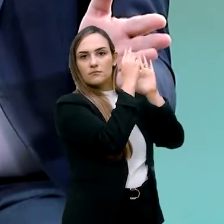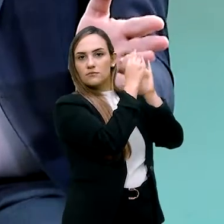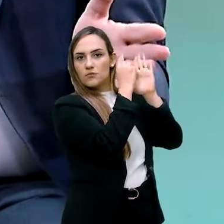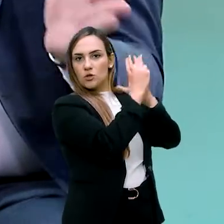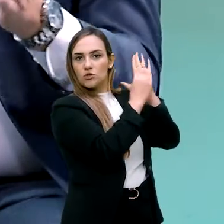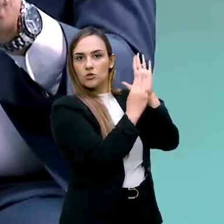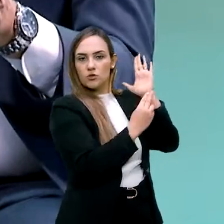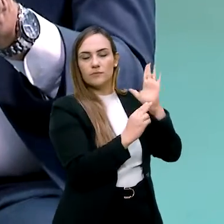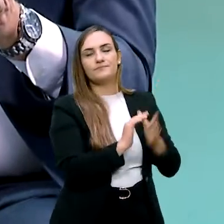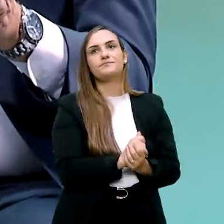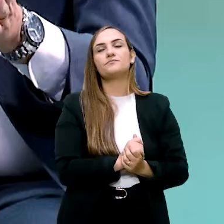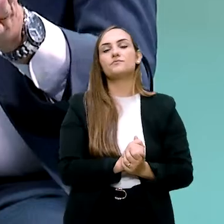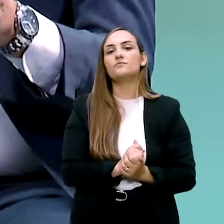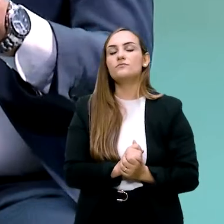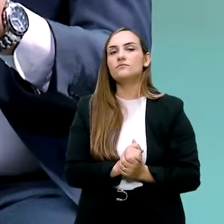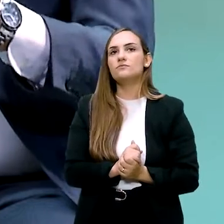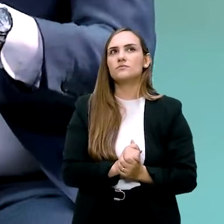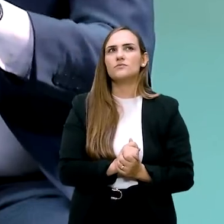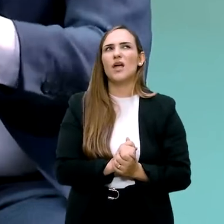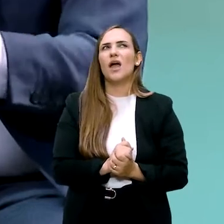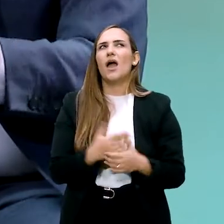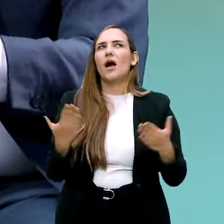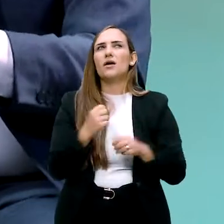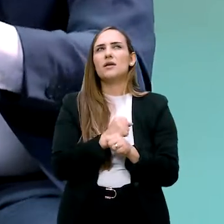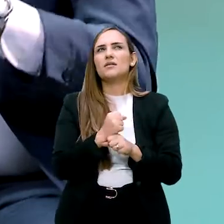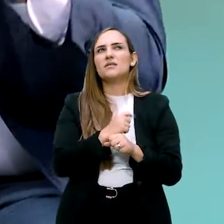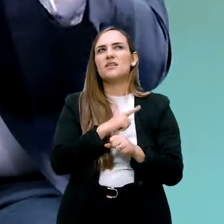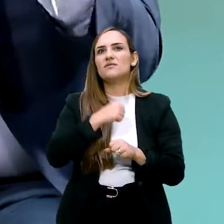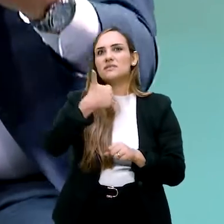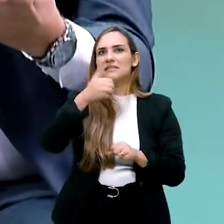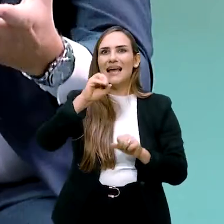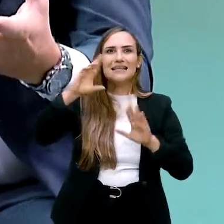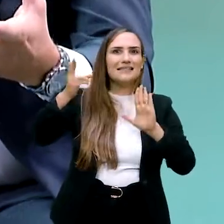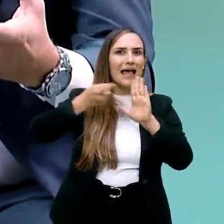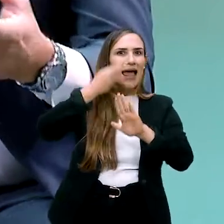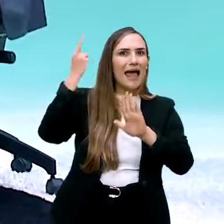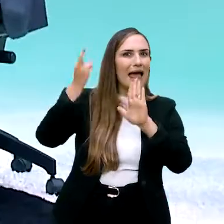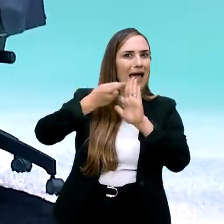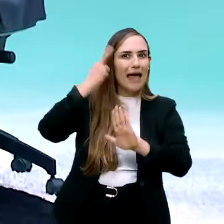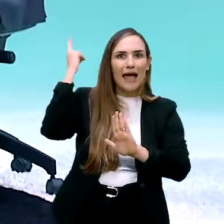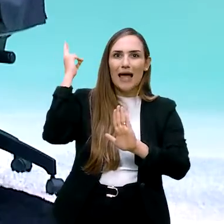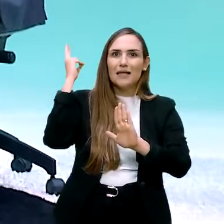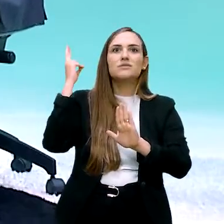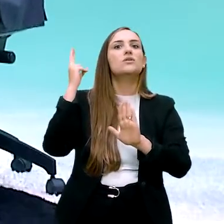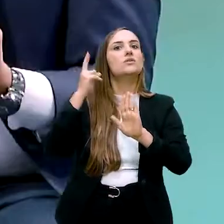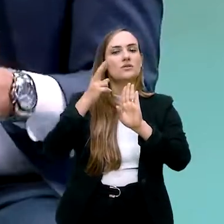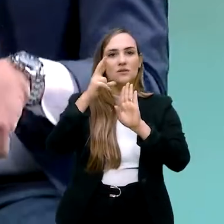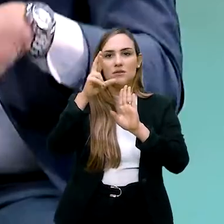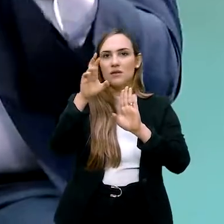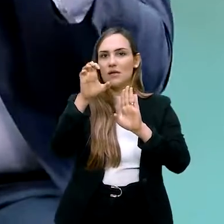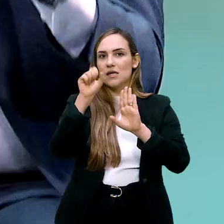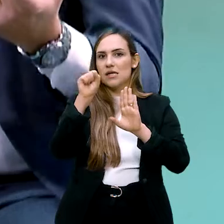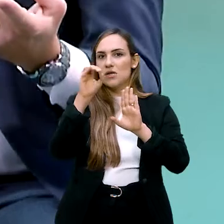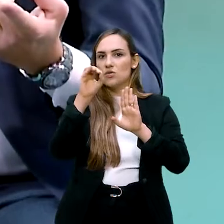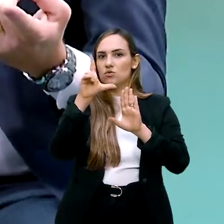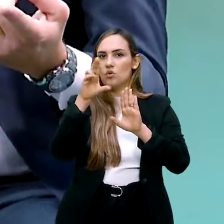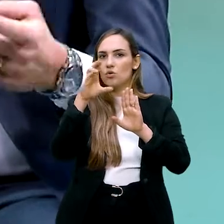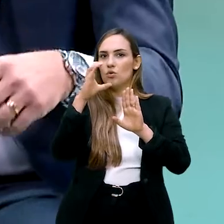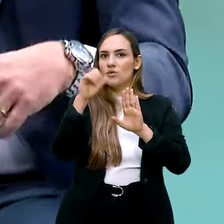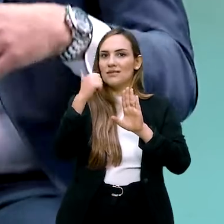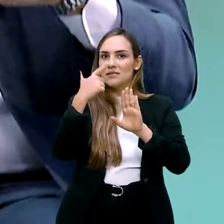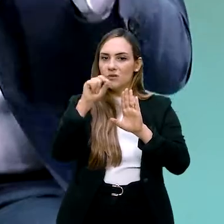aproximadamente 10 resoluções normativas atualizando o rol. Só esse ano, com inclusões